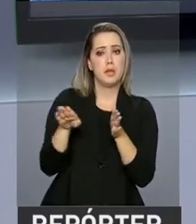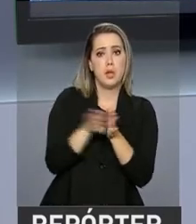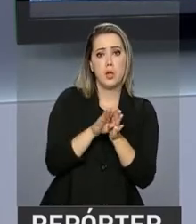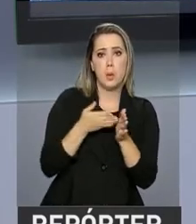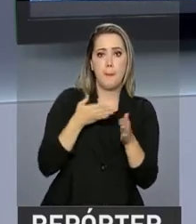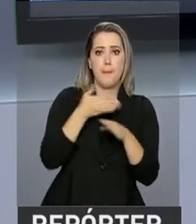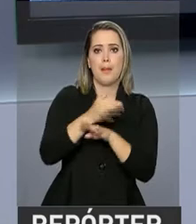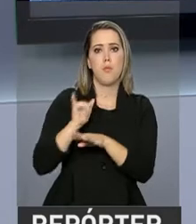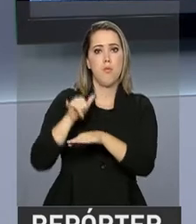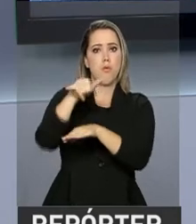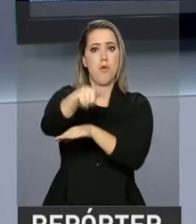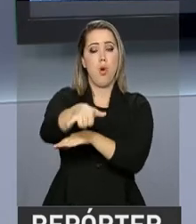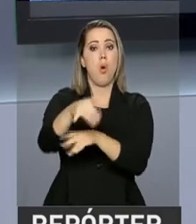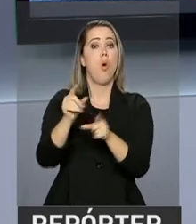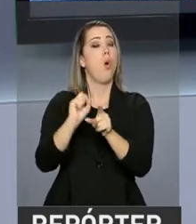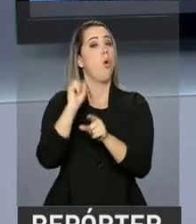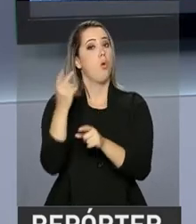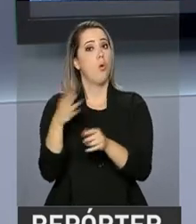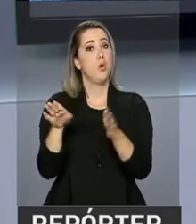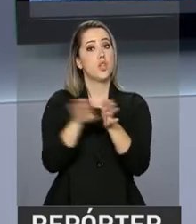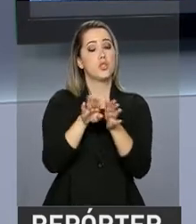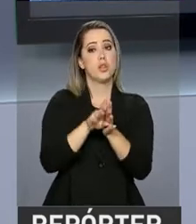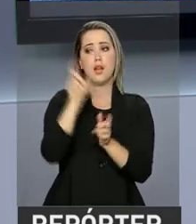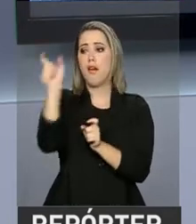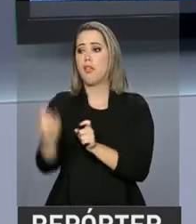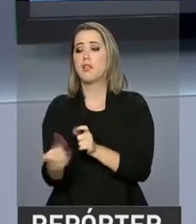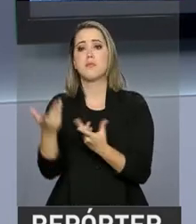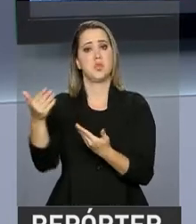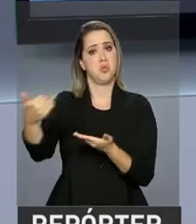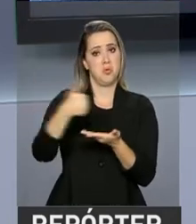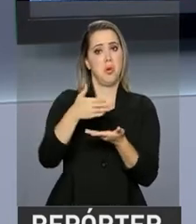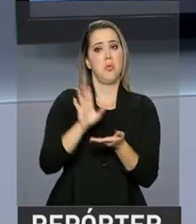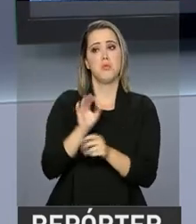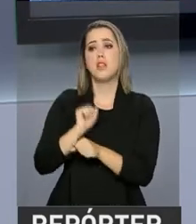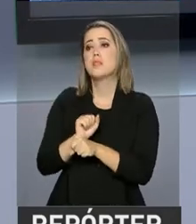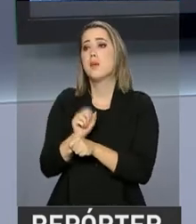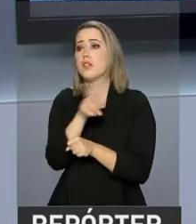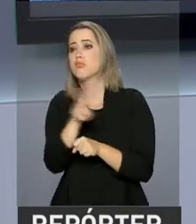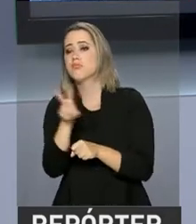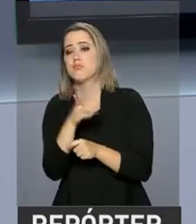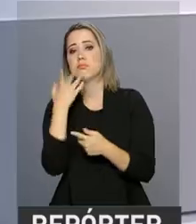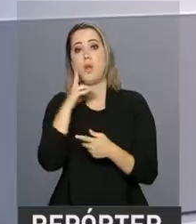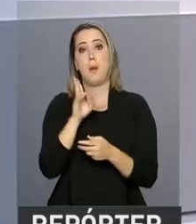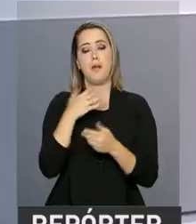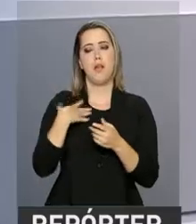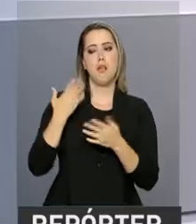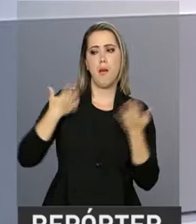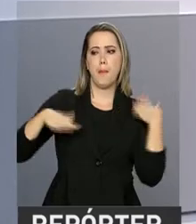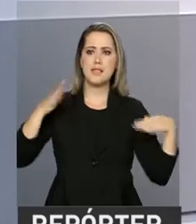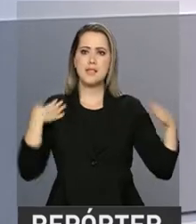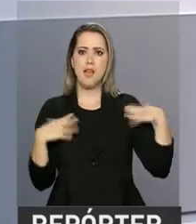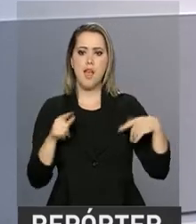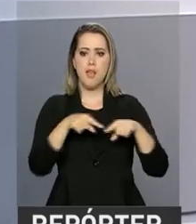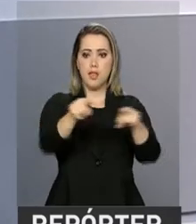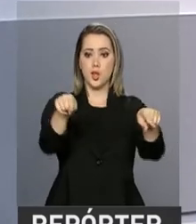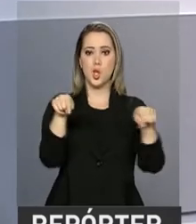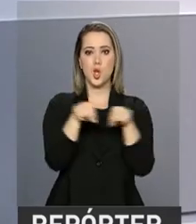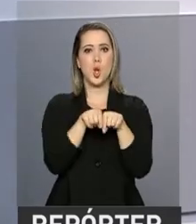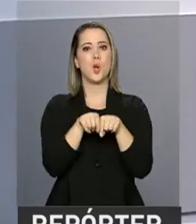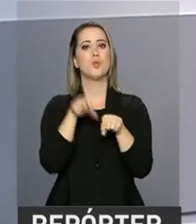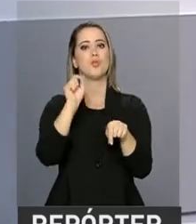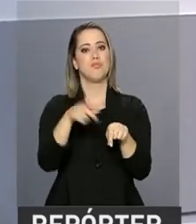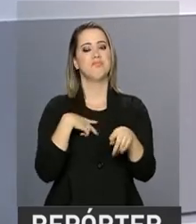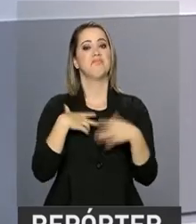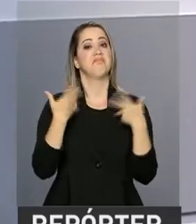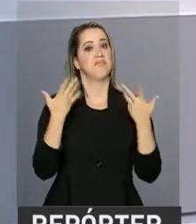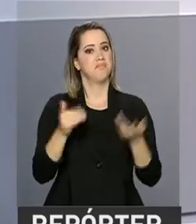de alguém em um aeroporto e aproveita para passear pelas lojas do terminal? Então, a Infraero quer aumentar a